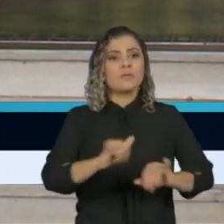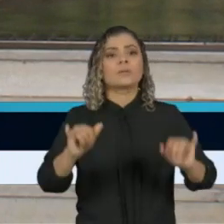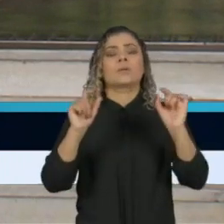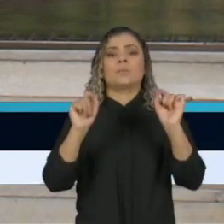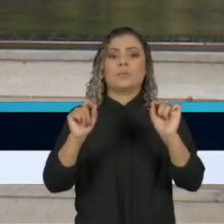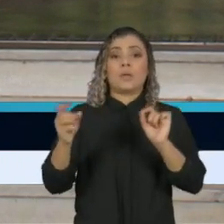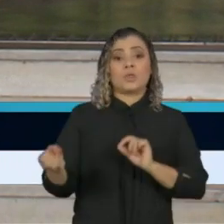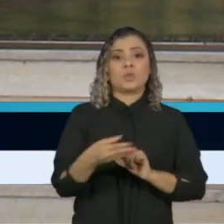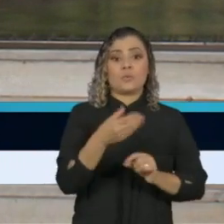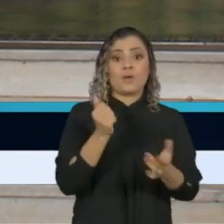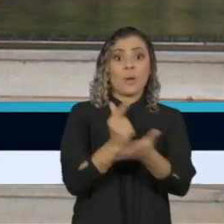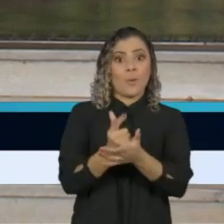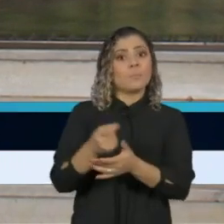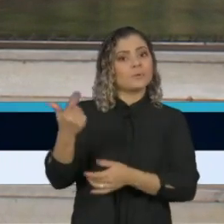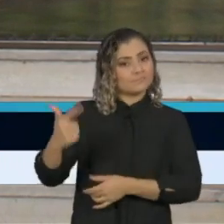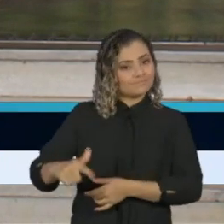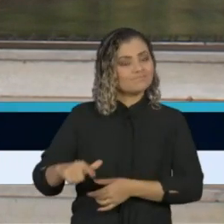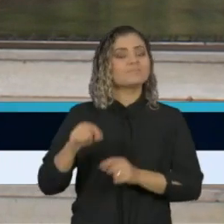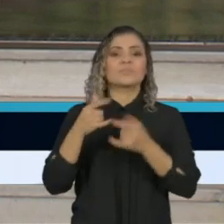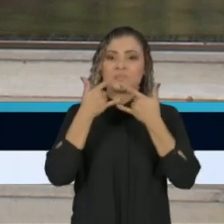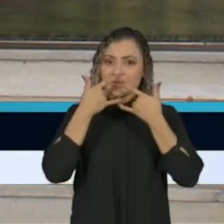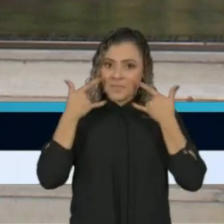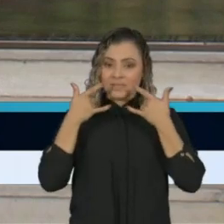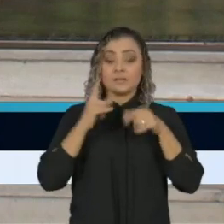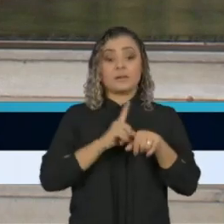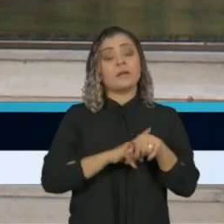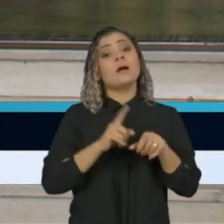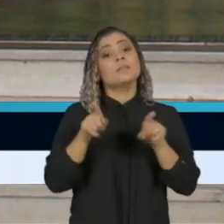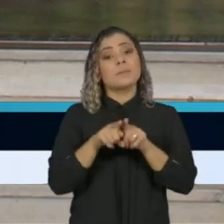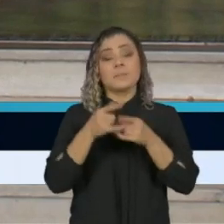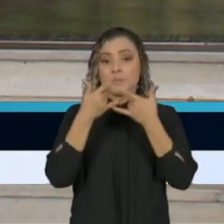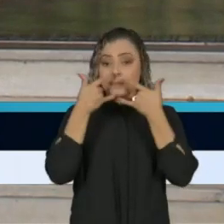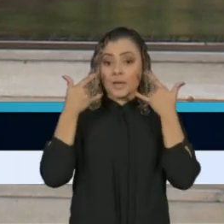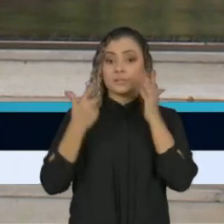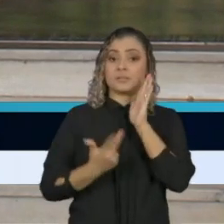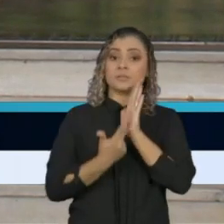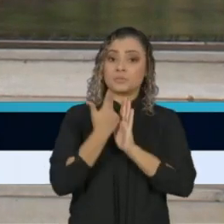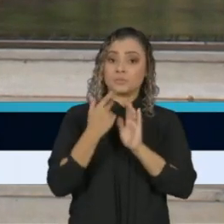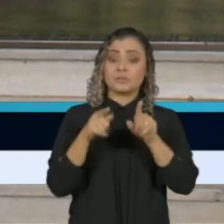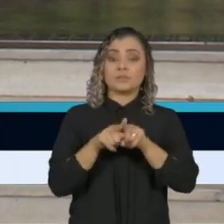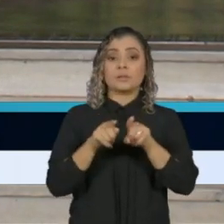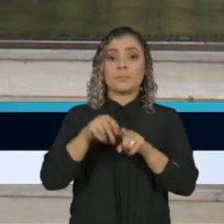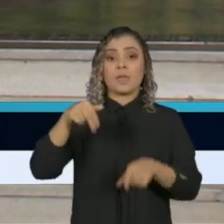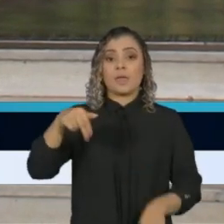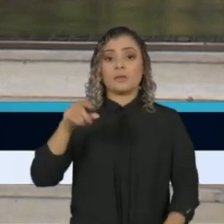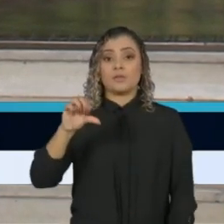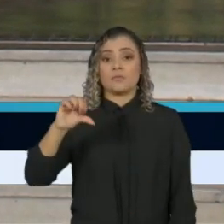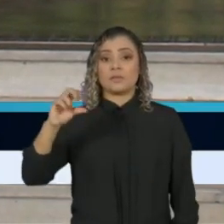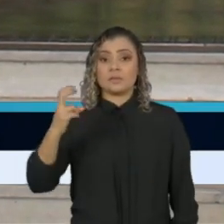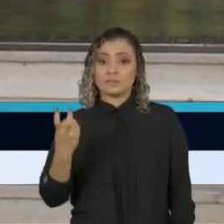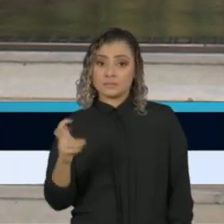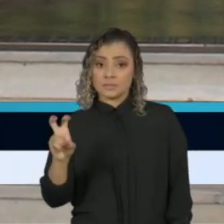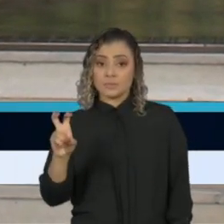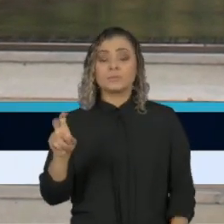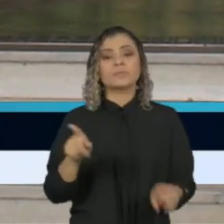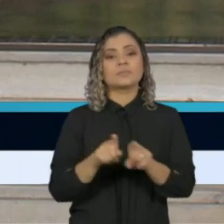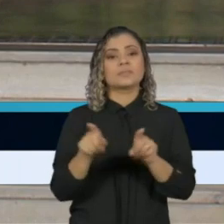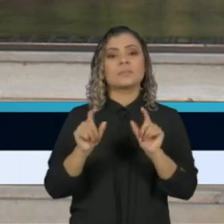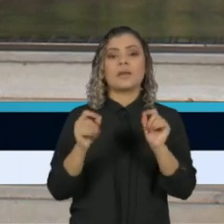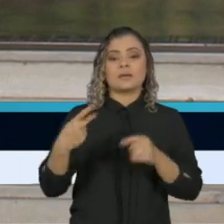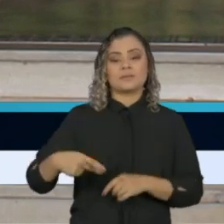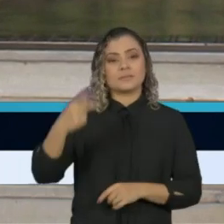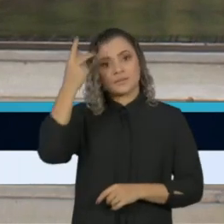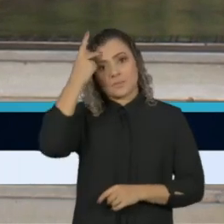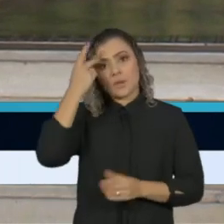um novo lote de máscaras, tanto as máscaras cirúrgicas quanto as N95, chegando aqui em São